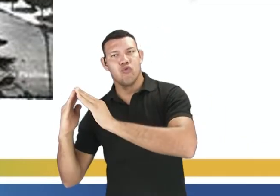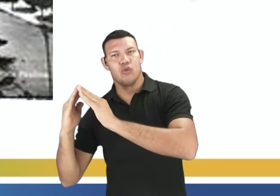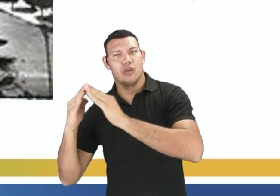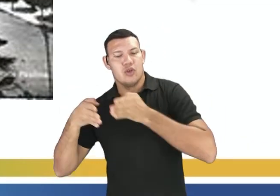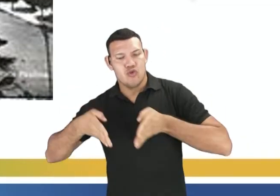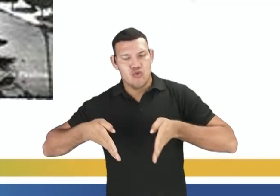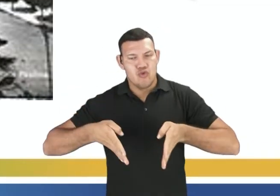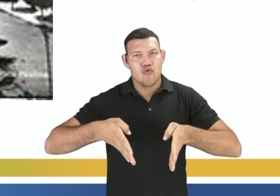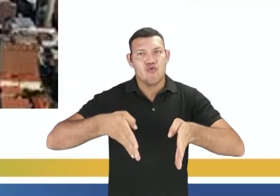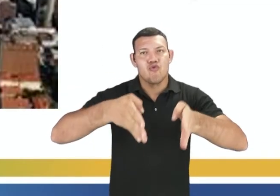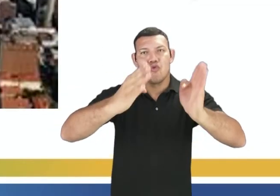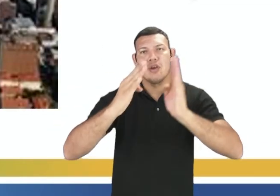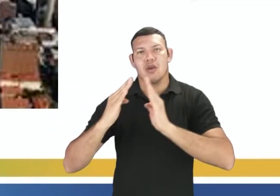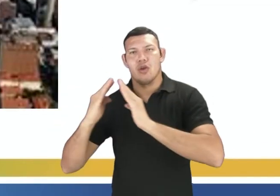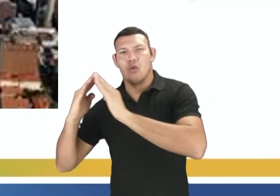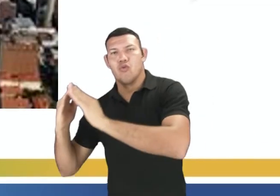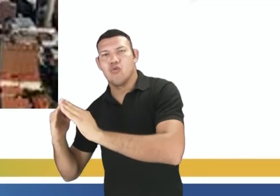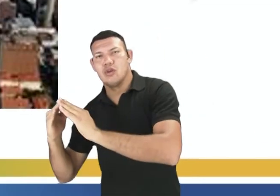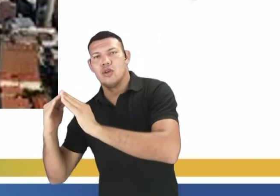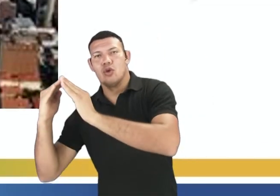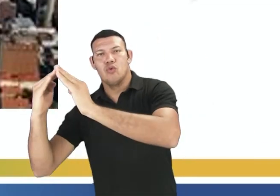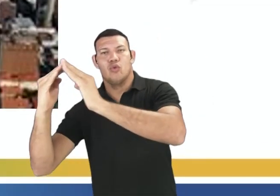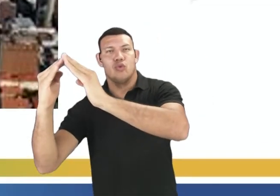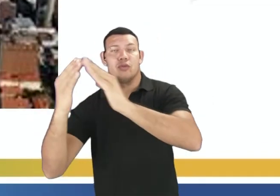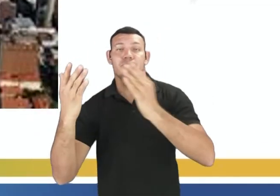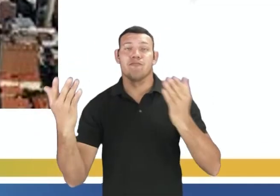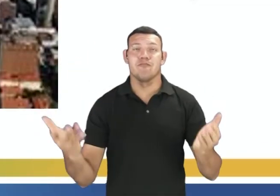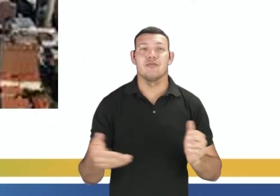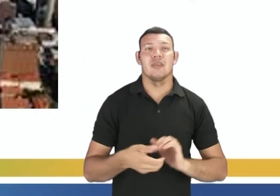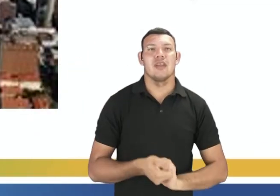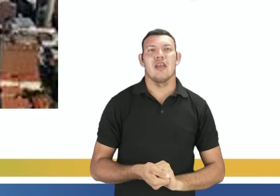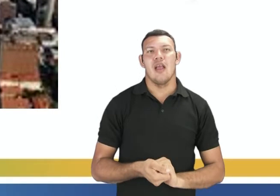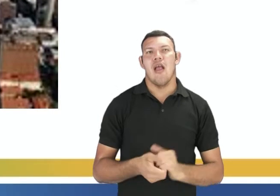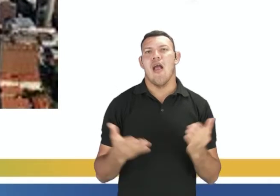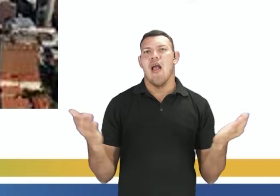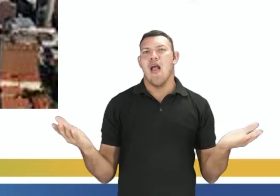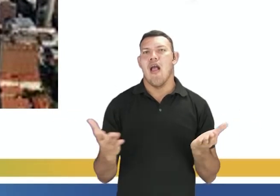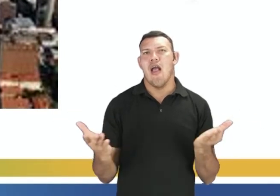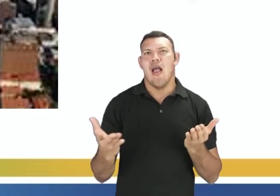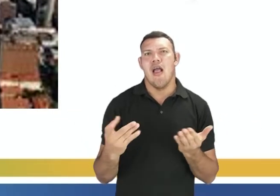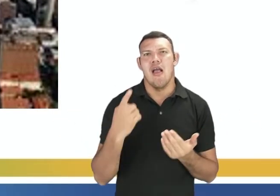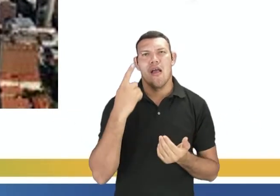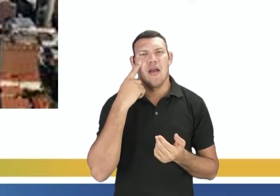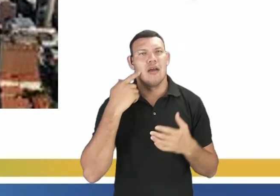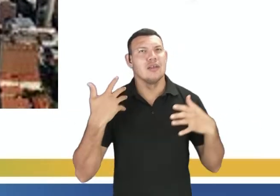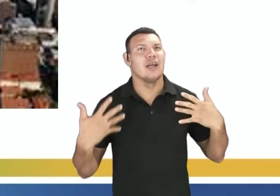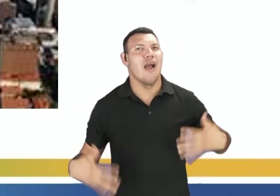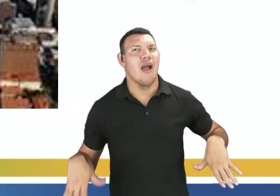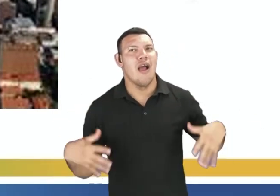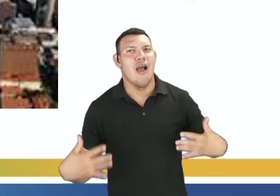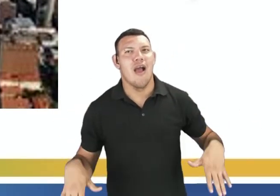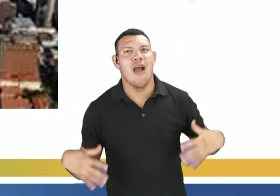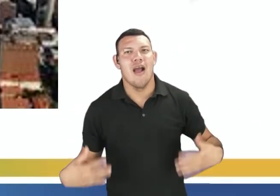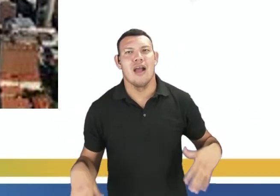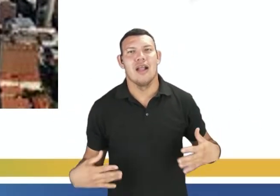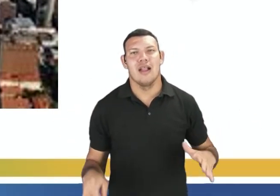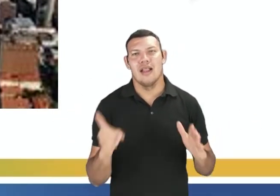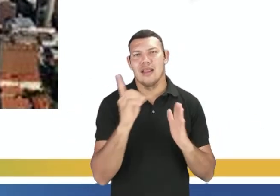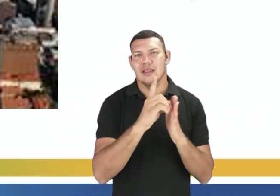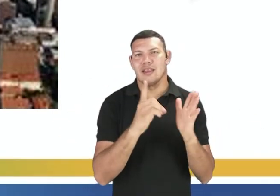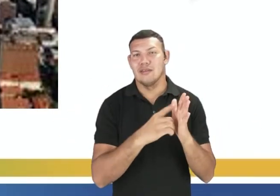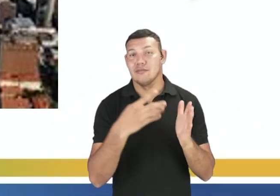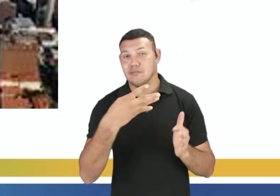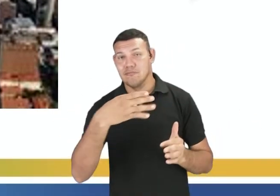nessa imagem. Nessa outra imagem, vimos aí hoje a Avenida Paulista, já não era como aquela primeira imagem lá da década de 40,